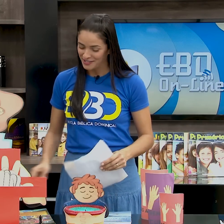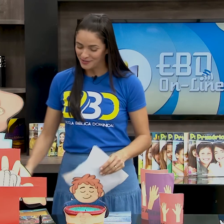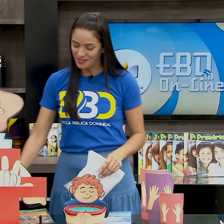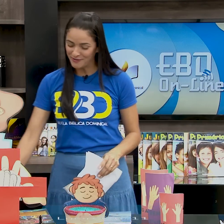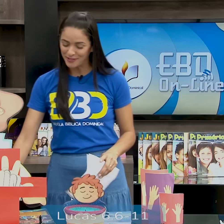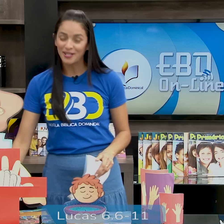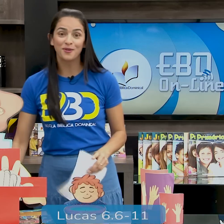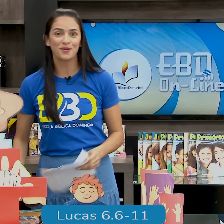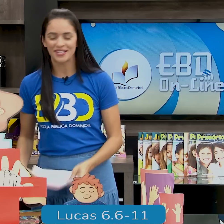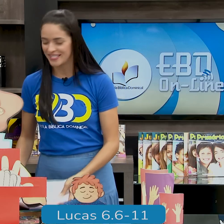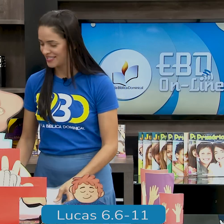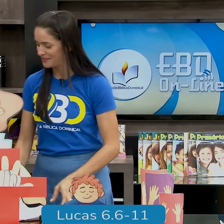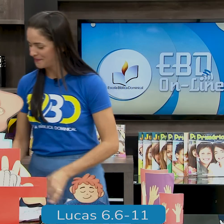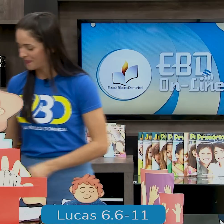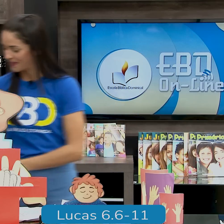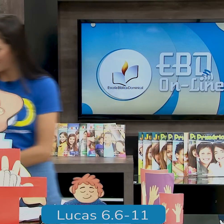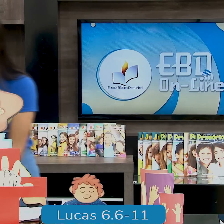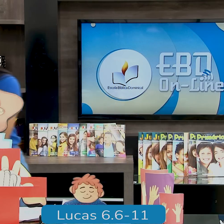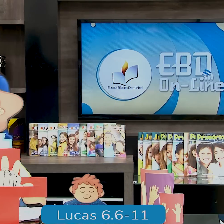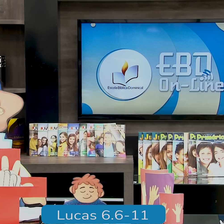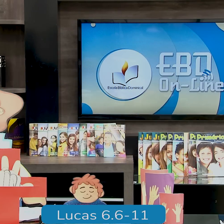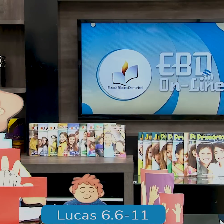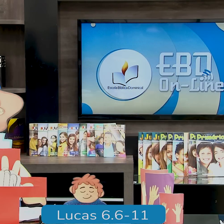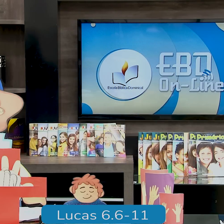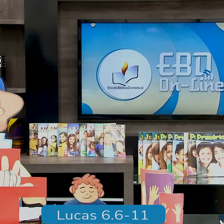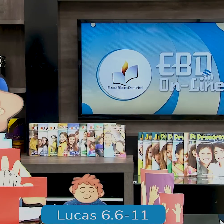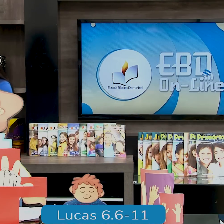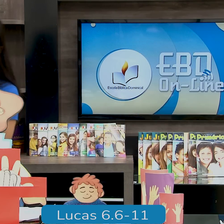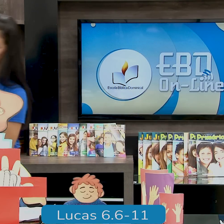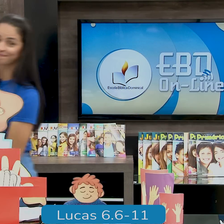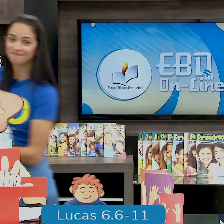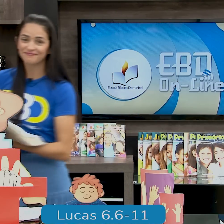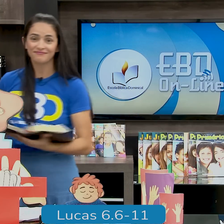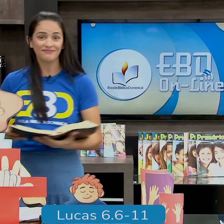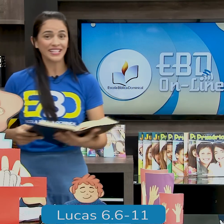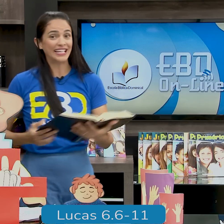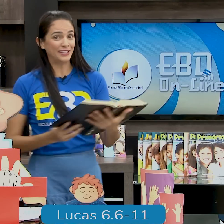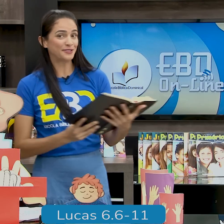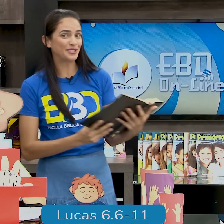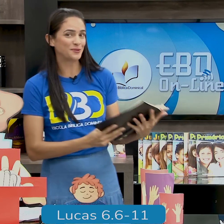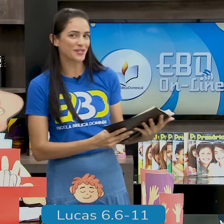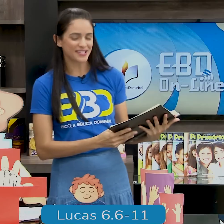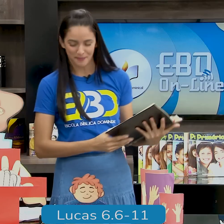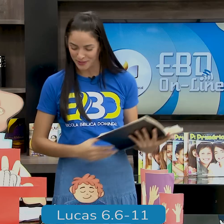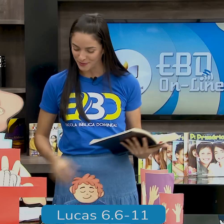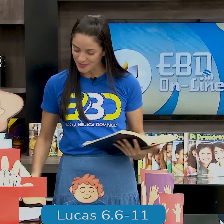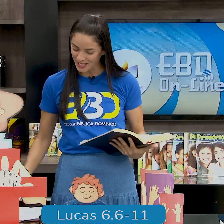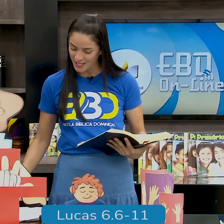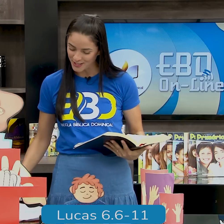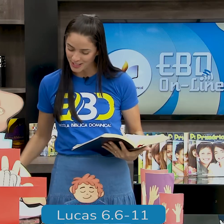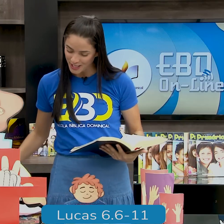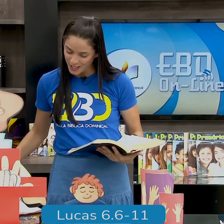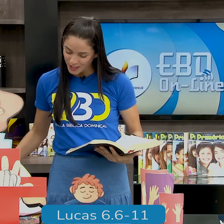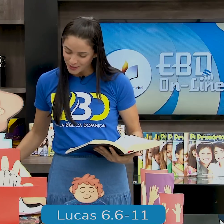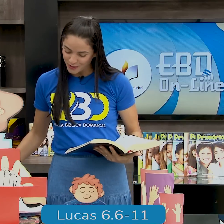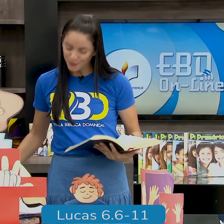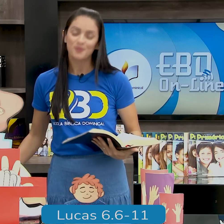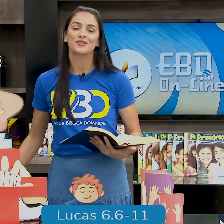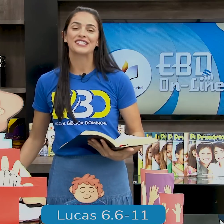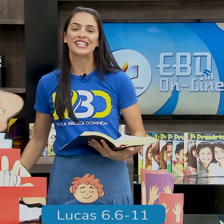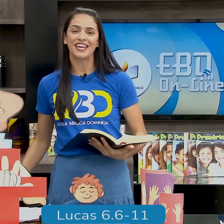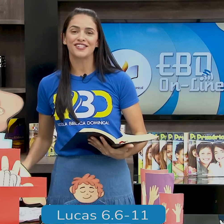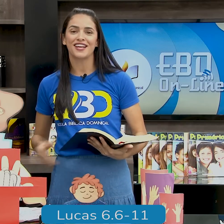no livro de Lucas Capítulo 6 livro de Lucas Capítulo 6